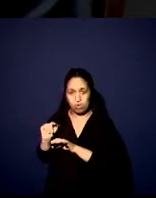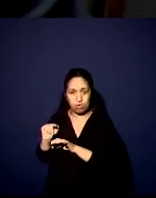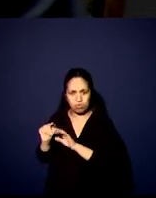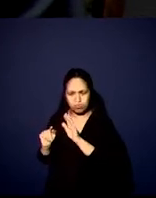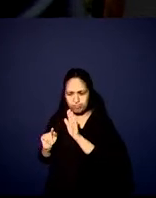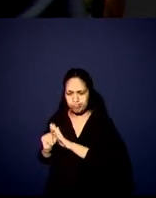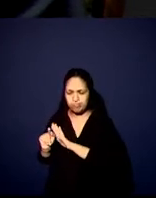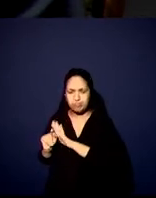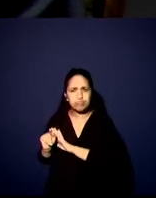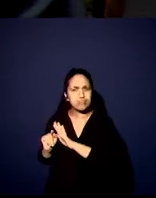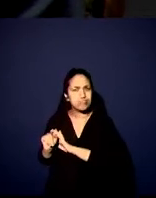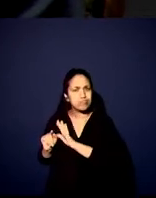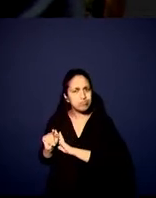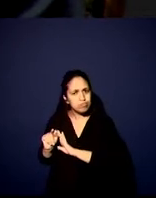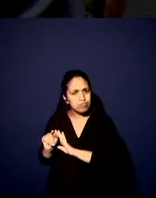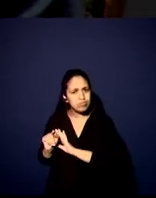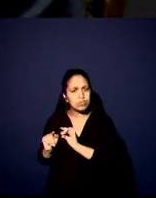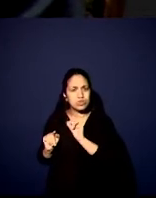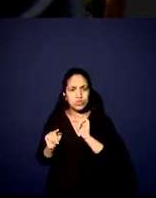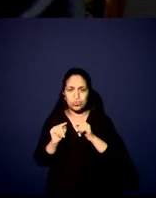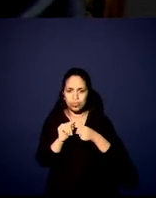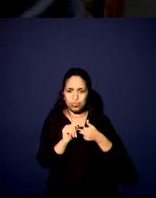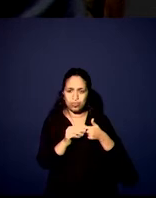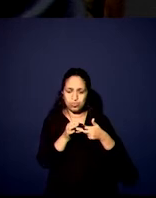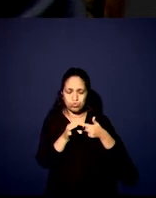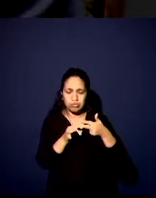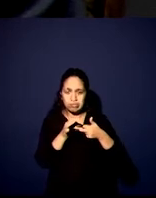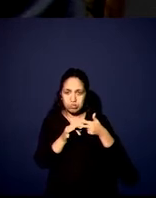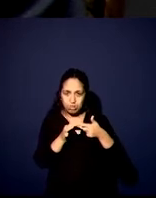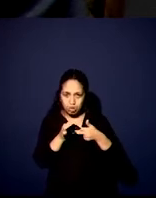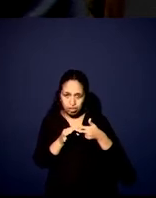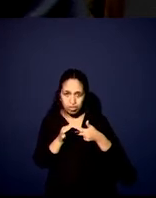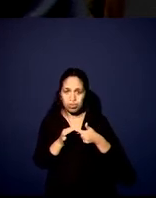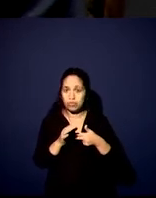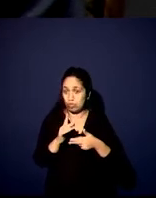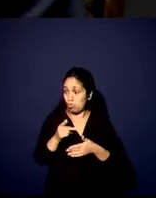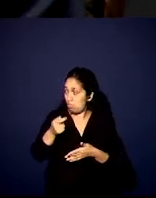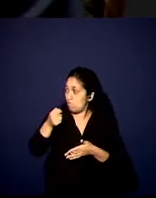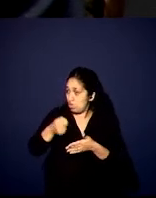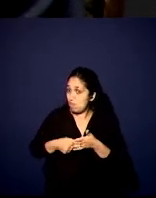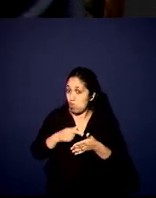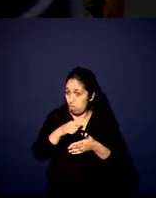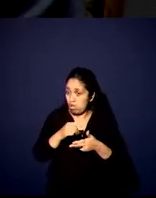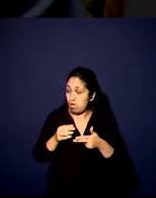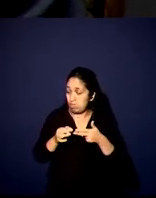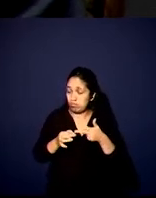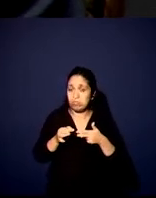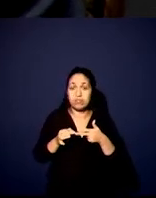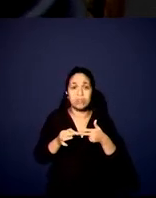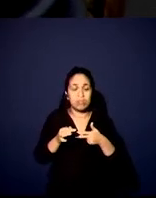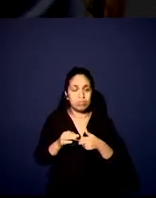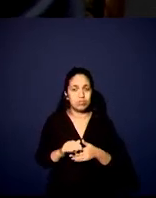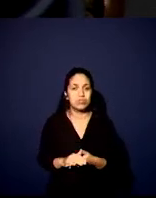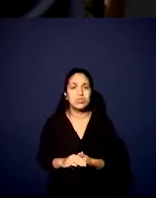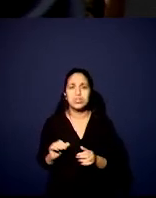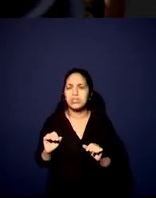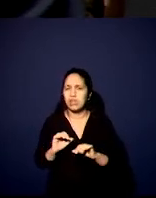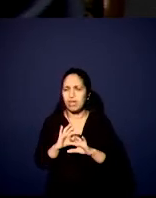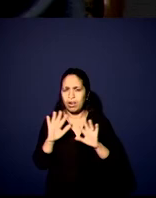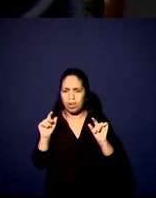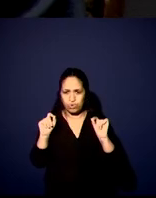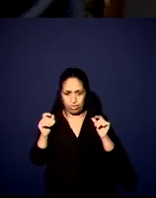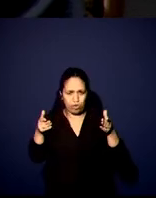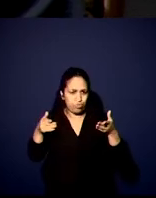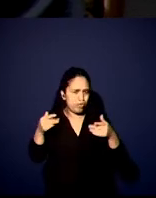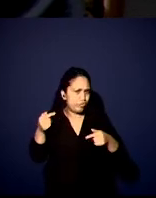no no judiciário confirmada no judiciário e ali claramente nesse